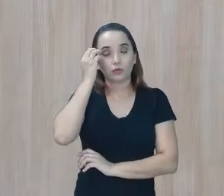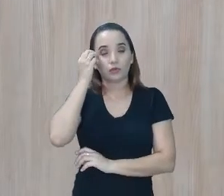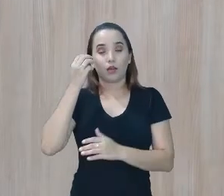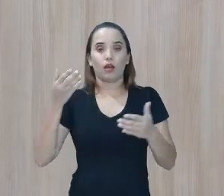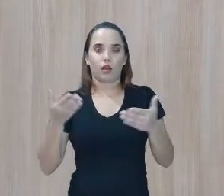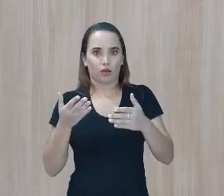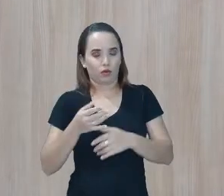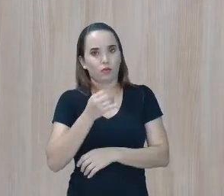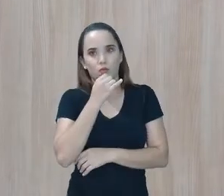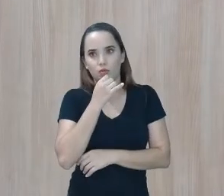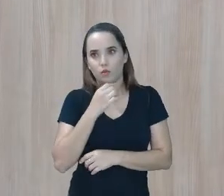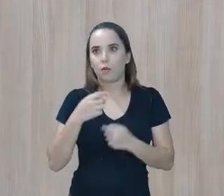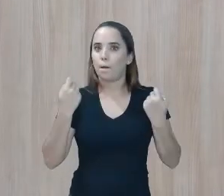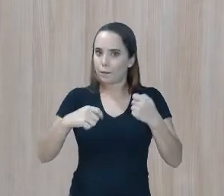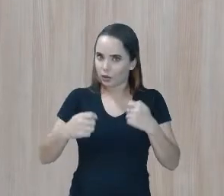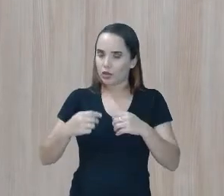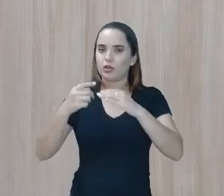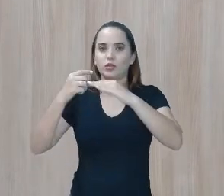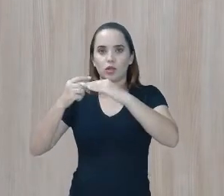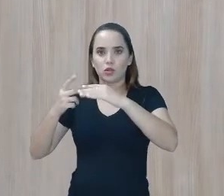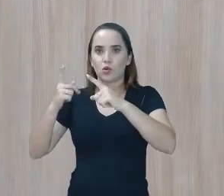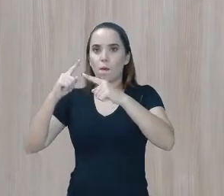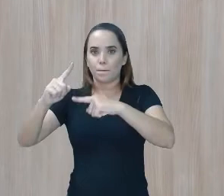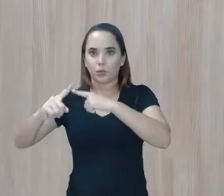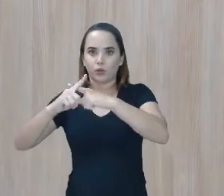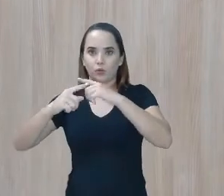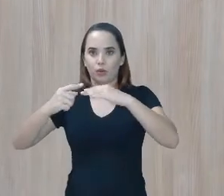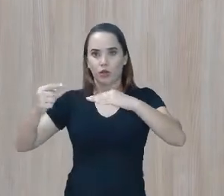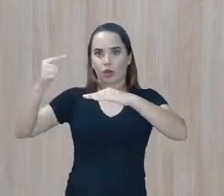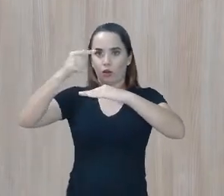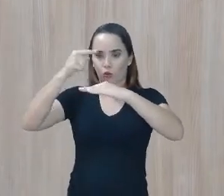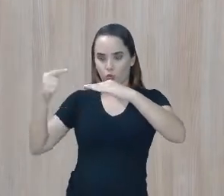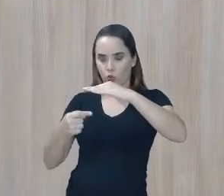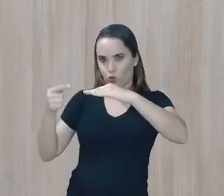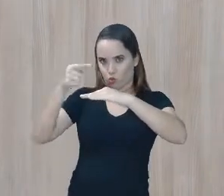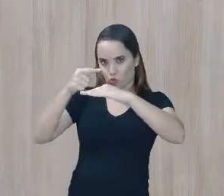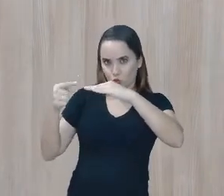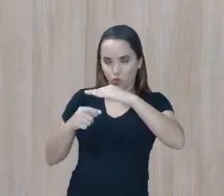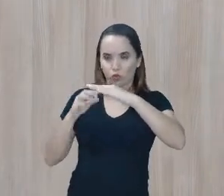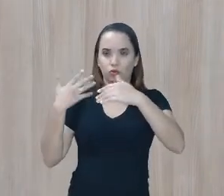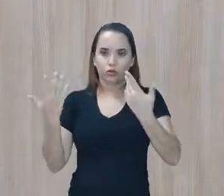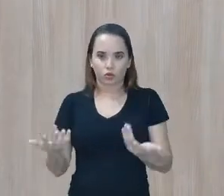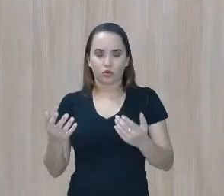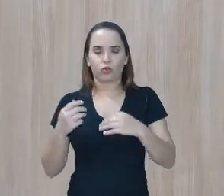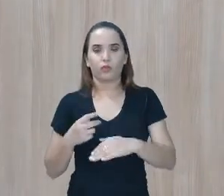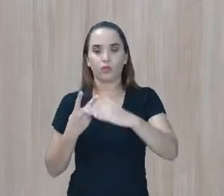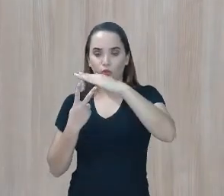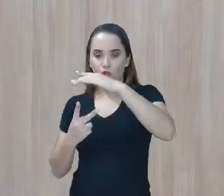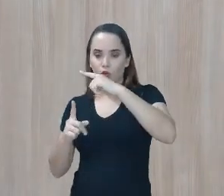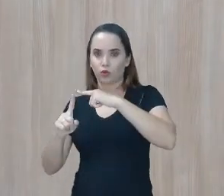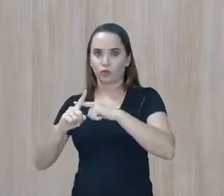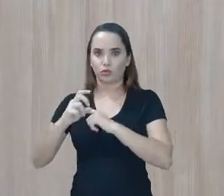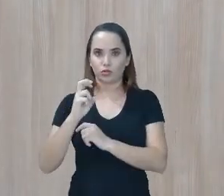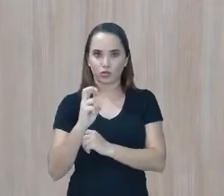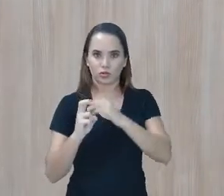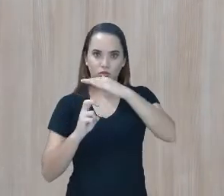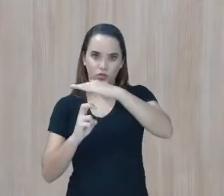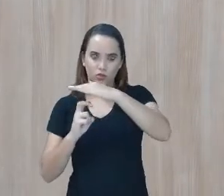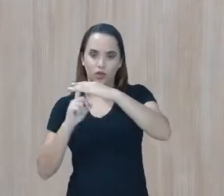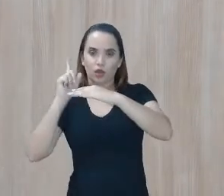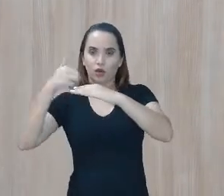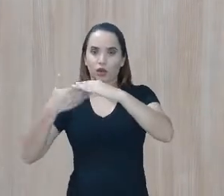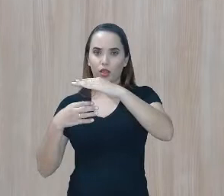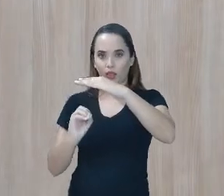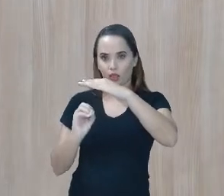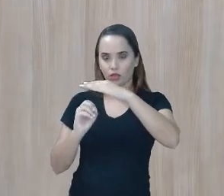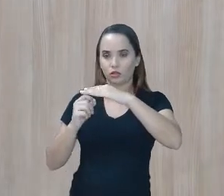tanto o número de cima da fração, quanto o número de baixo. Então, eu multiplicando 2 vezes 5 dá 10,